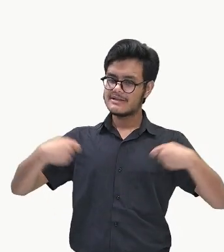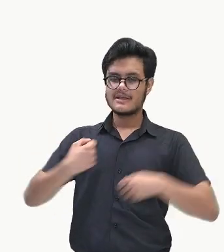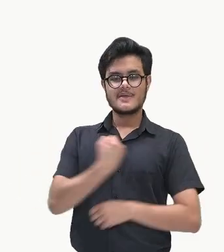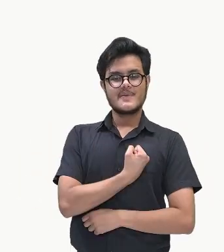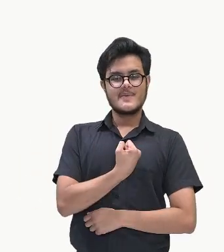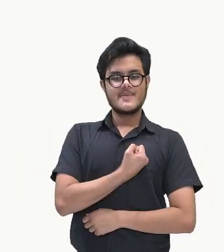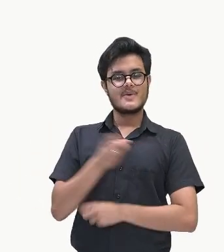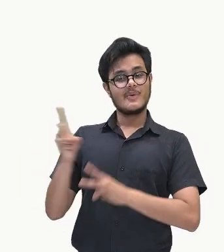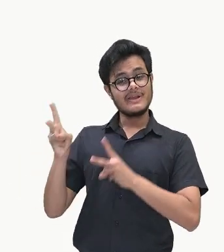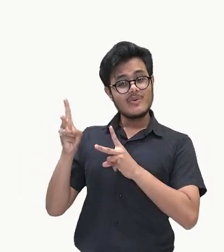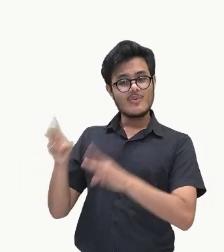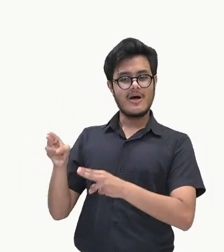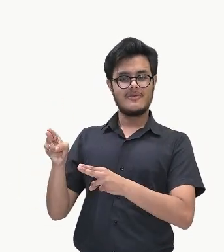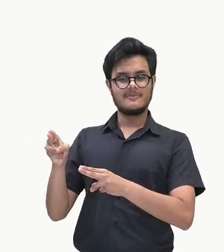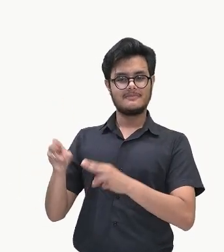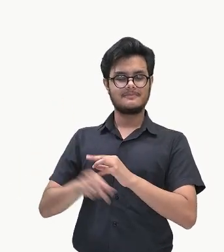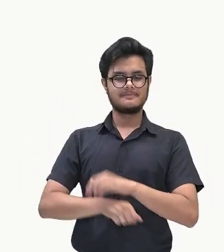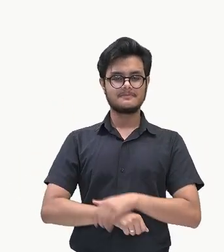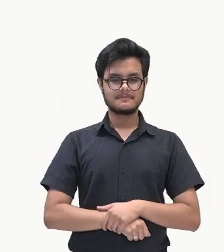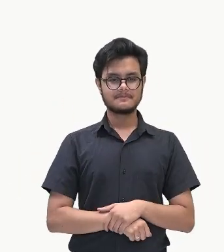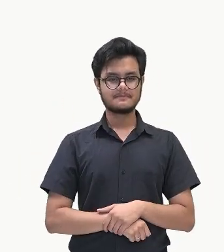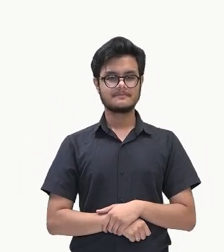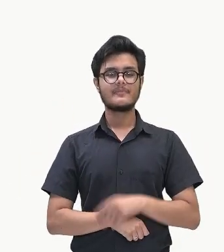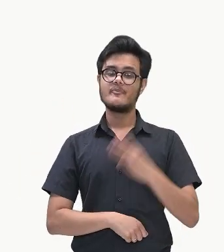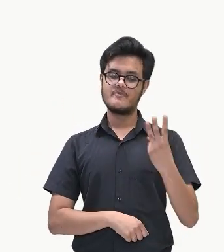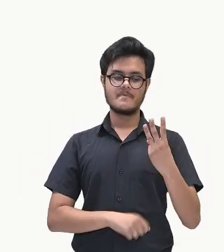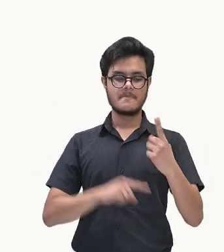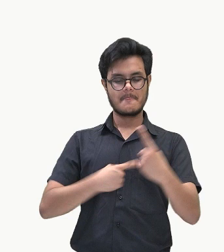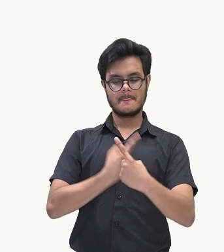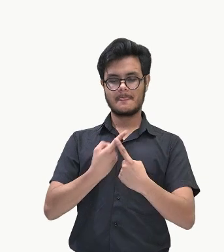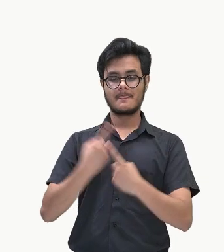número. Então, 3 vezes 2,